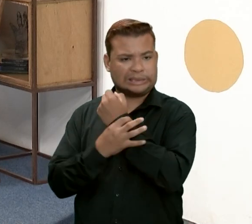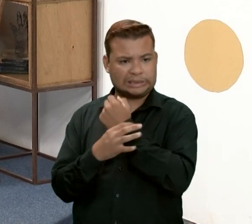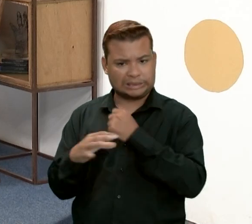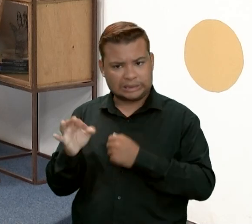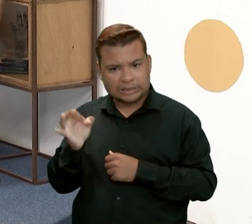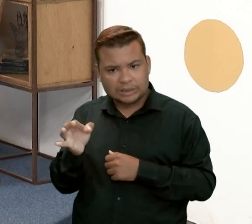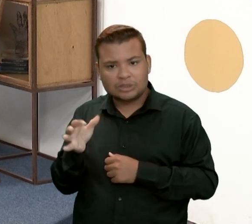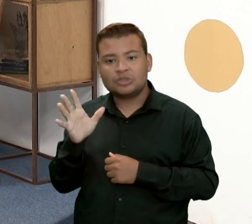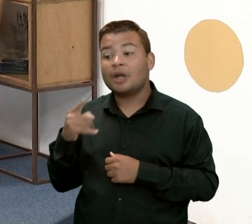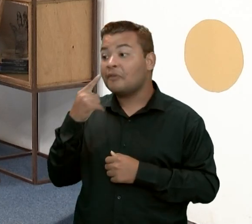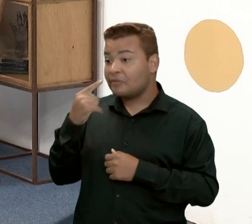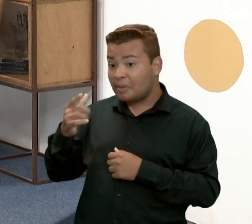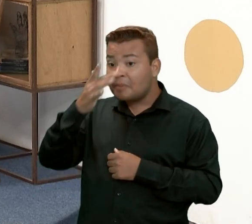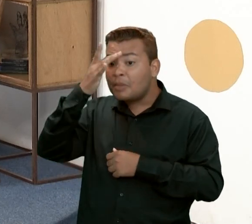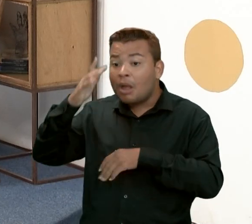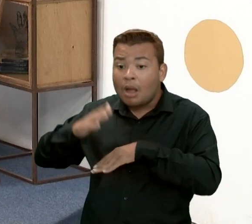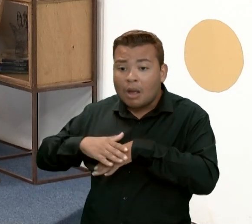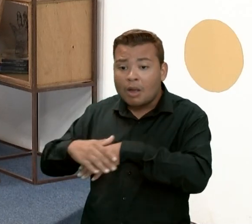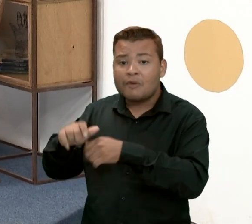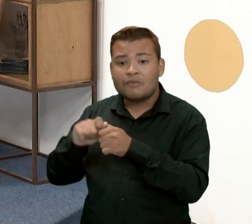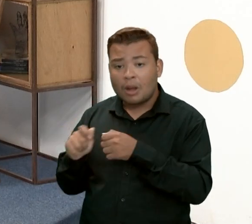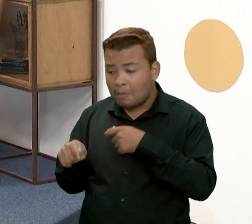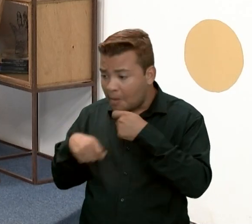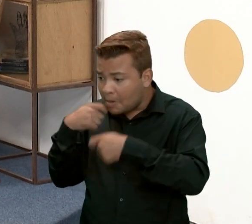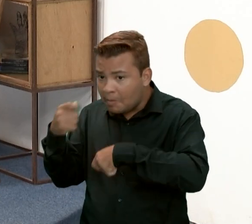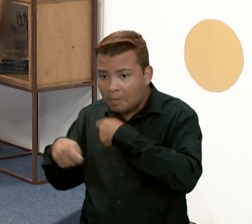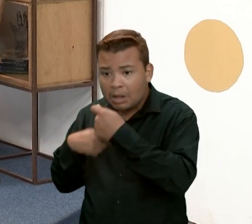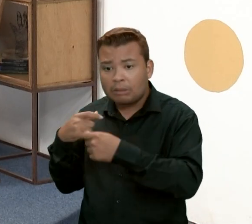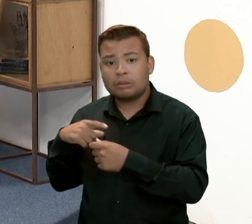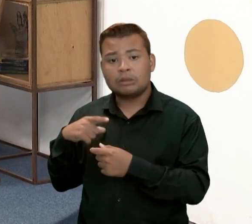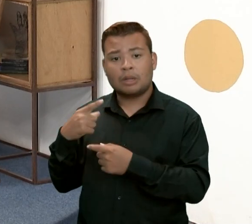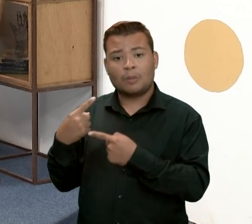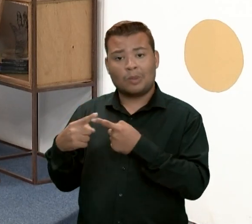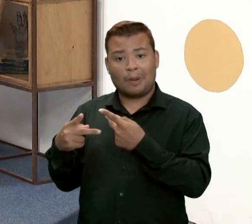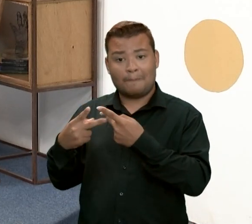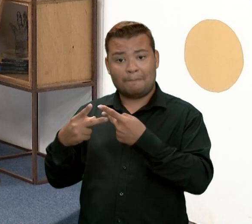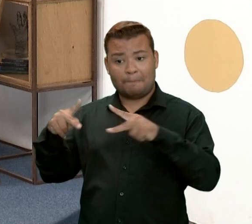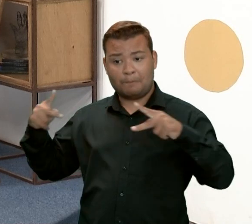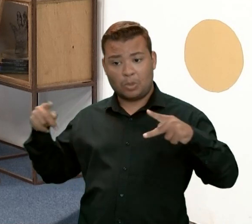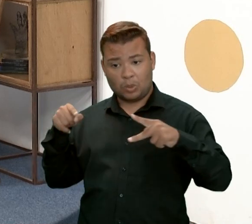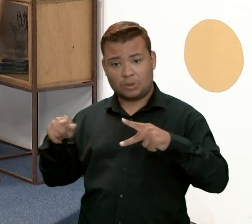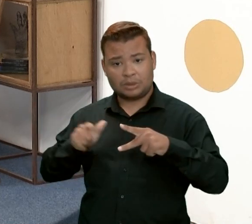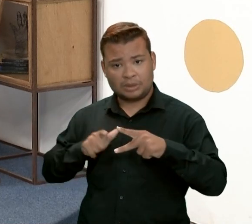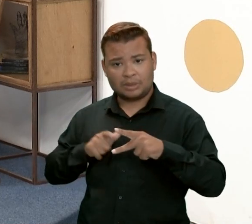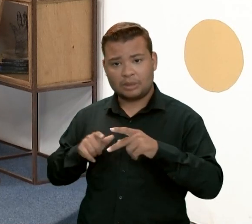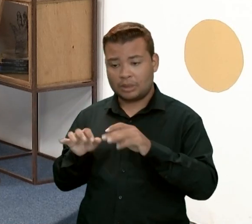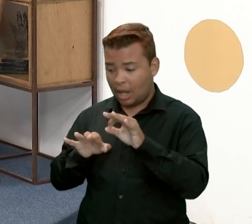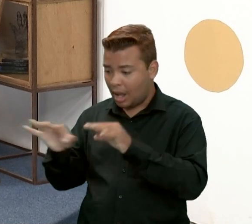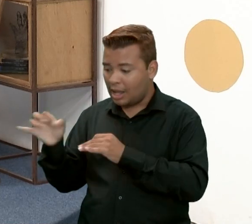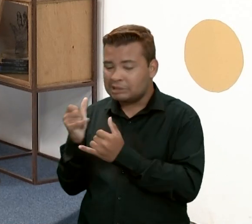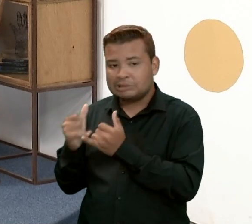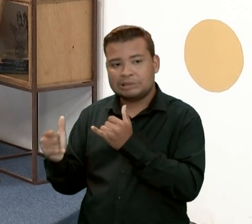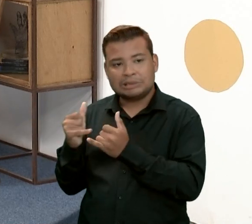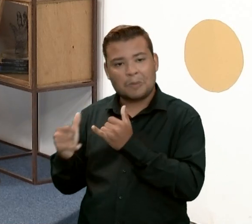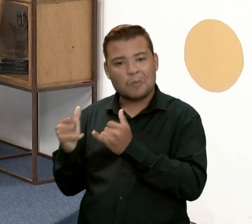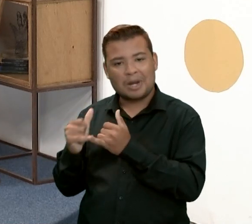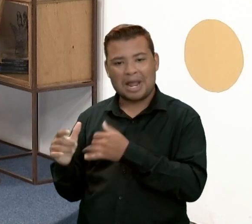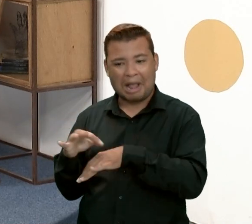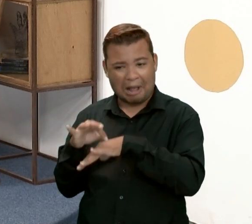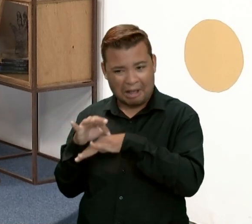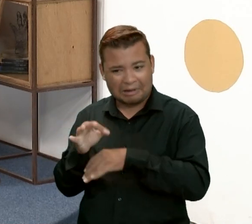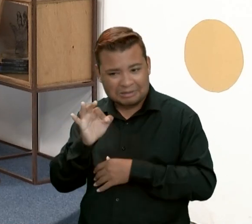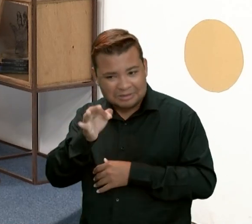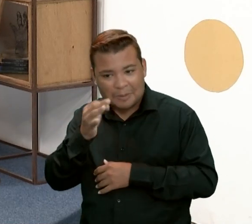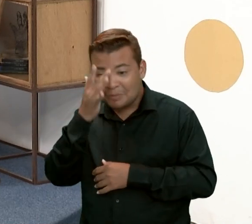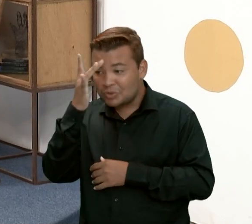já desfiando e fazendo até mesmo proteína ali, né? Transformando ela como se fosse uma carnezinha. As pessoas que são